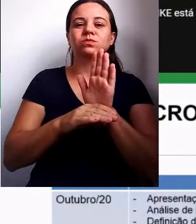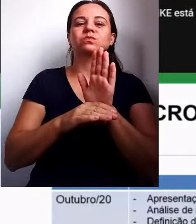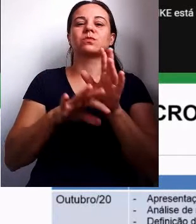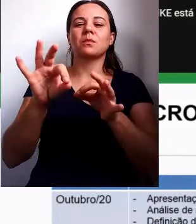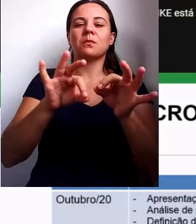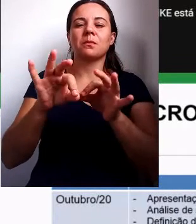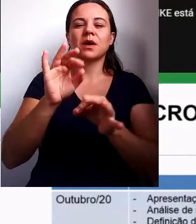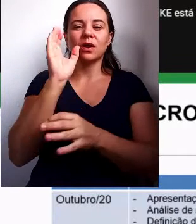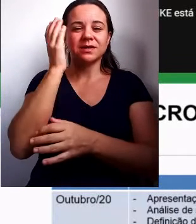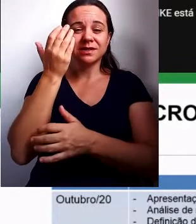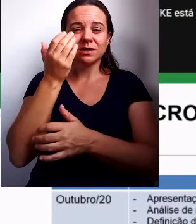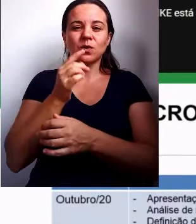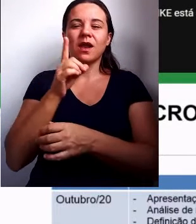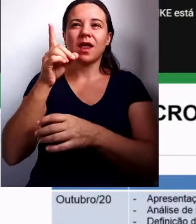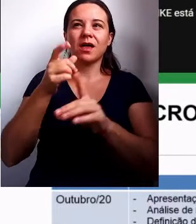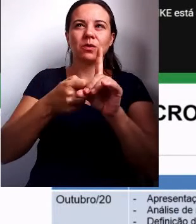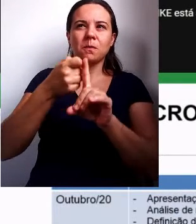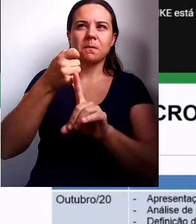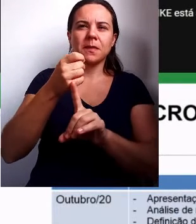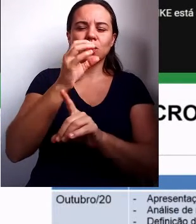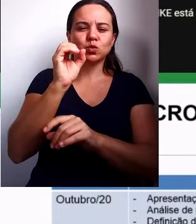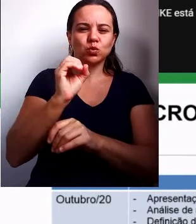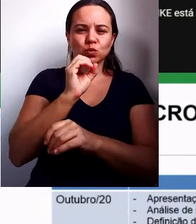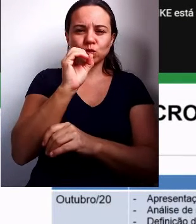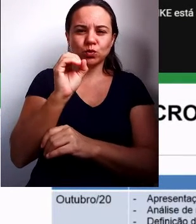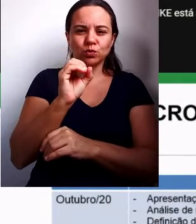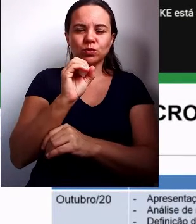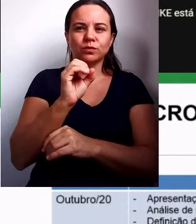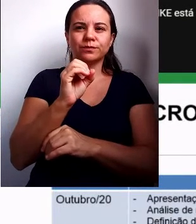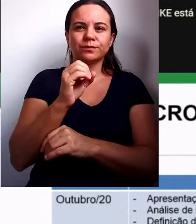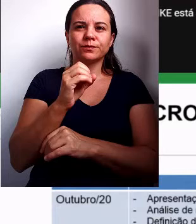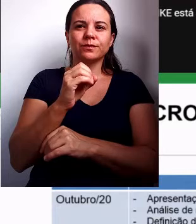plano de ação, né? Que lá em outubro, então, a gente